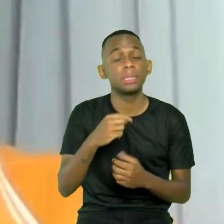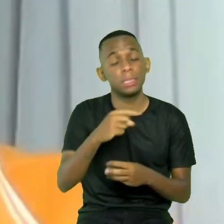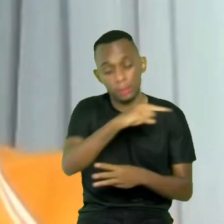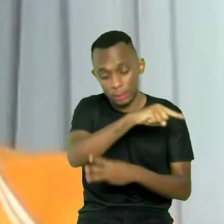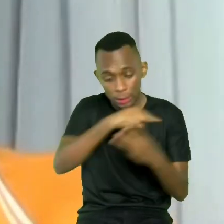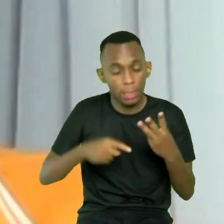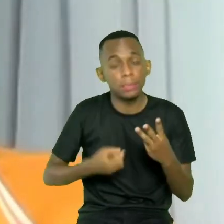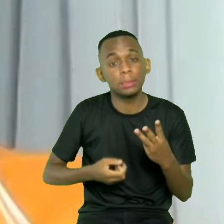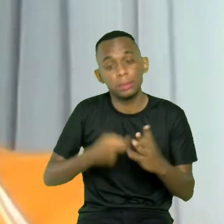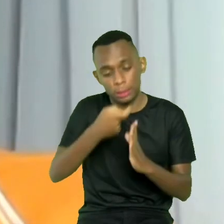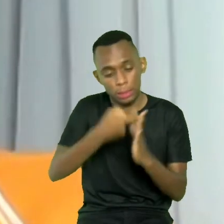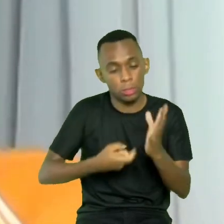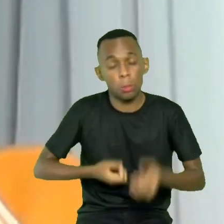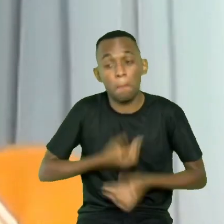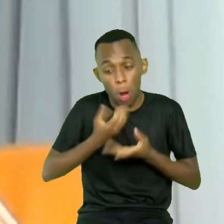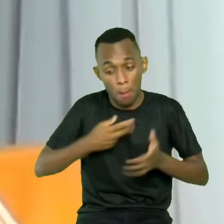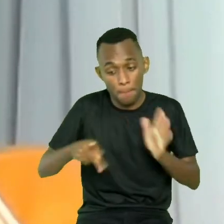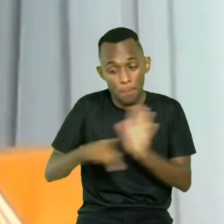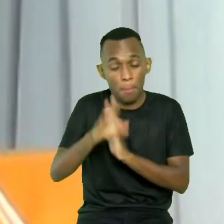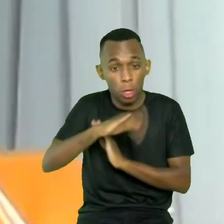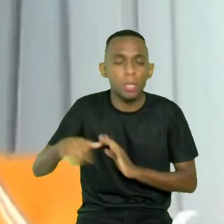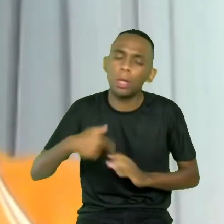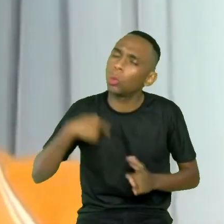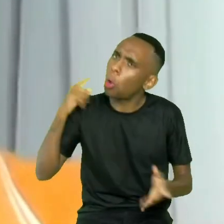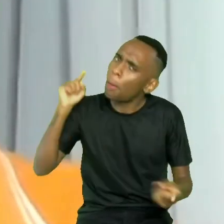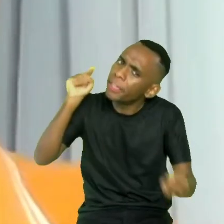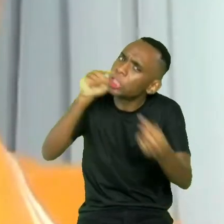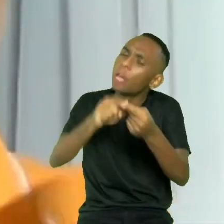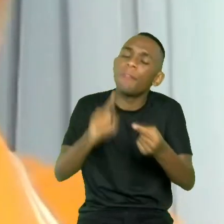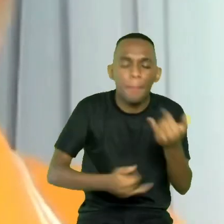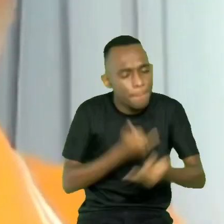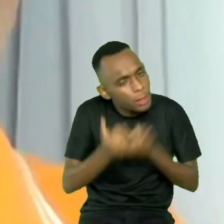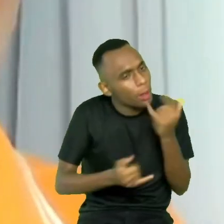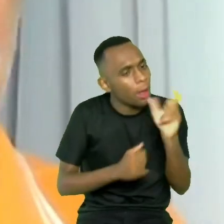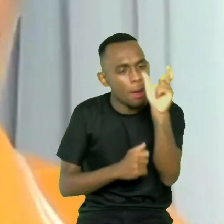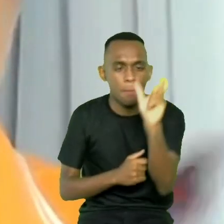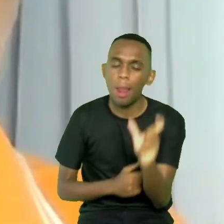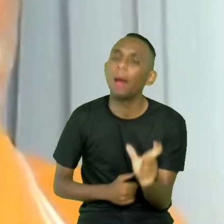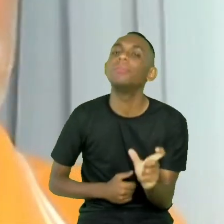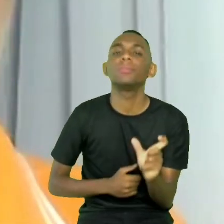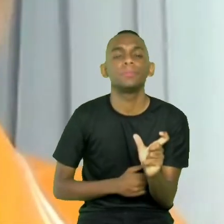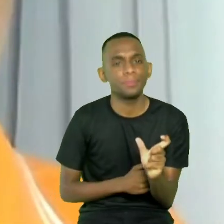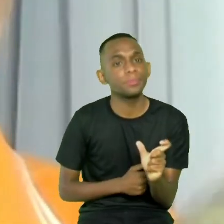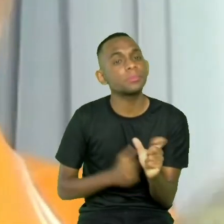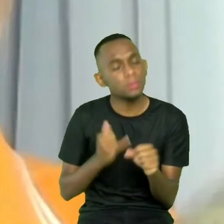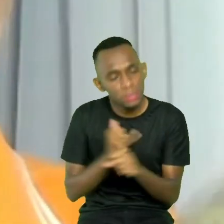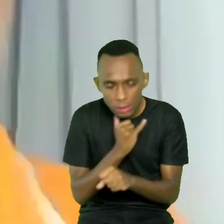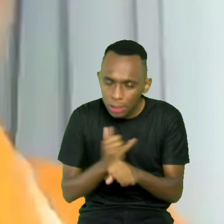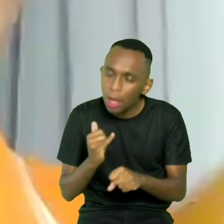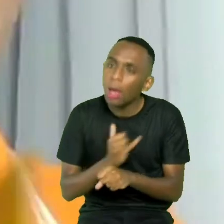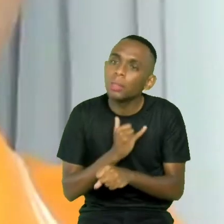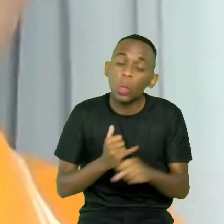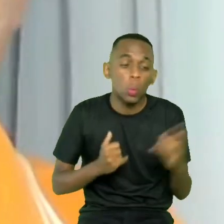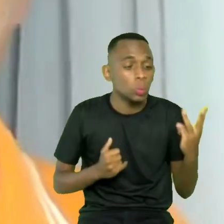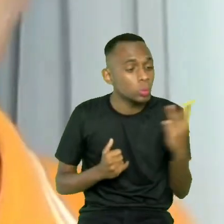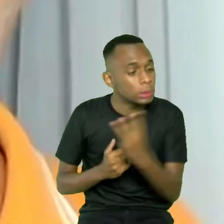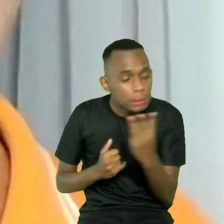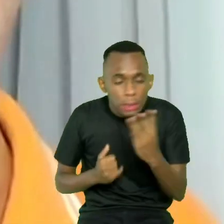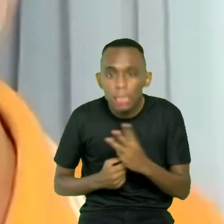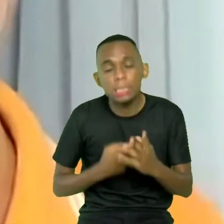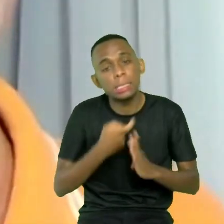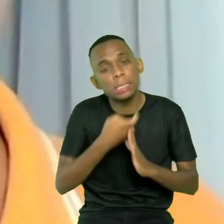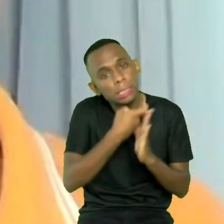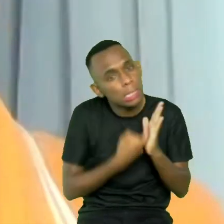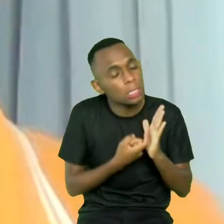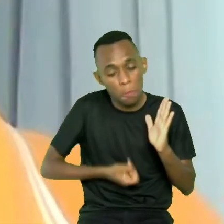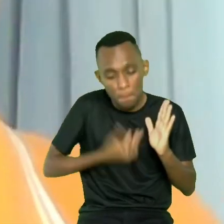para criança e eu brinco o tempo todo com as palavras. Os três poemas brincam o tempo todo com as palavras e brincam